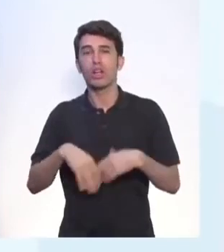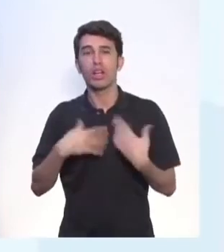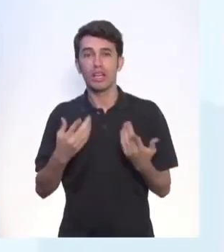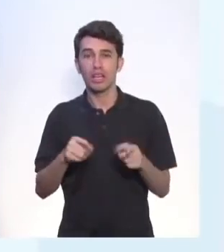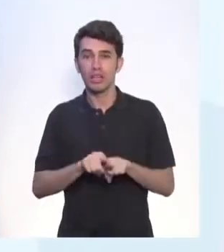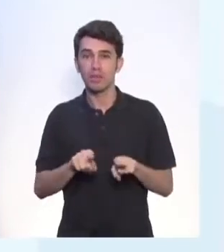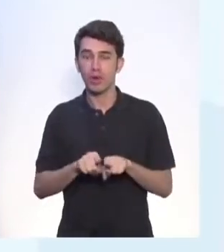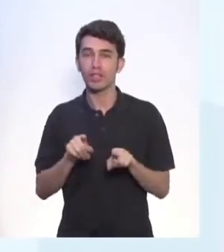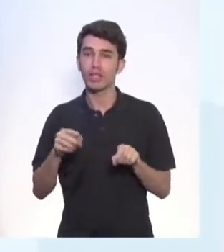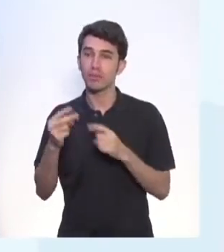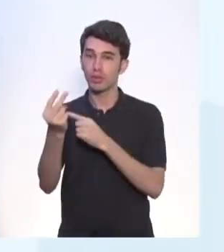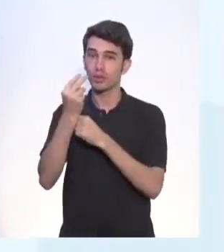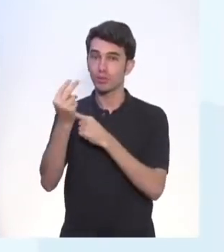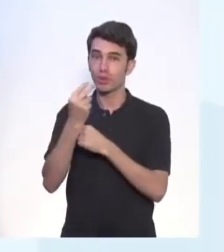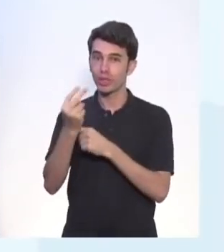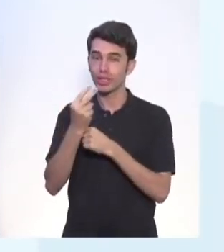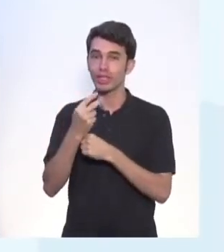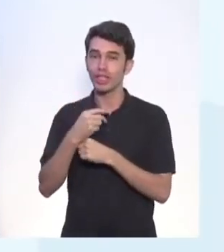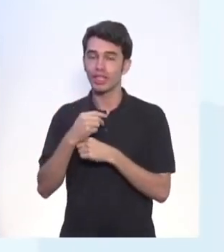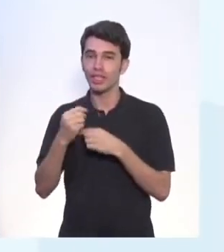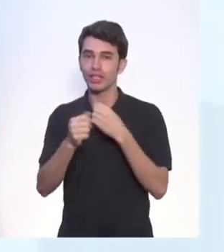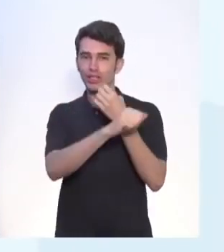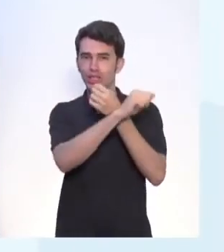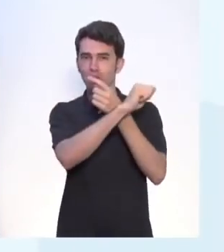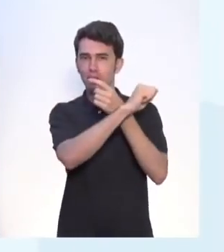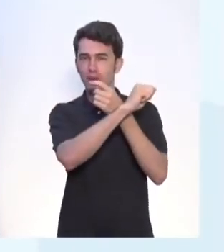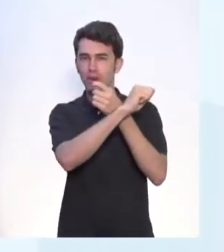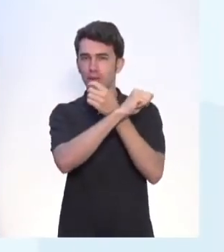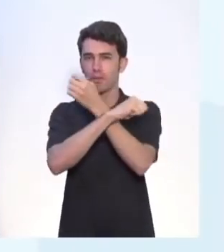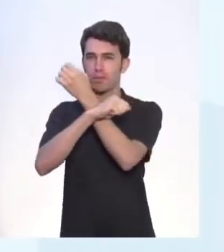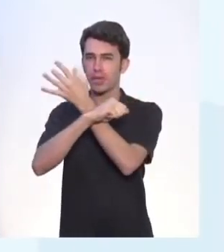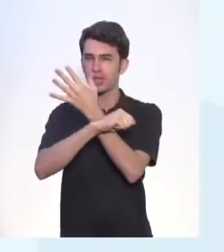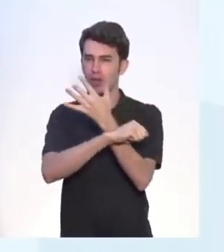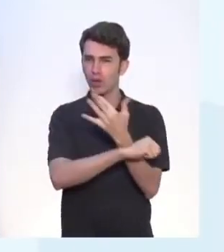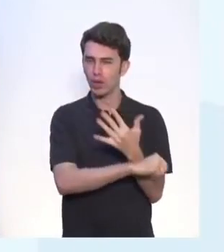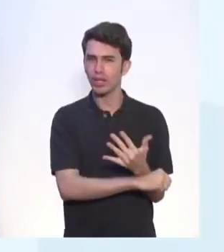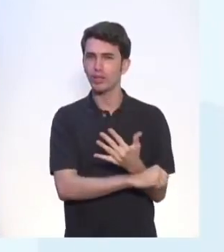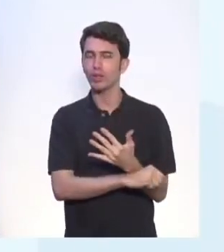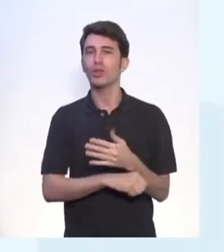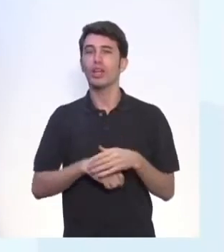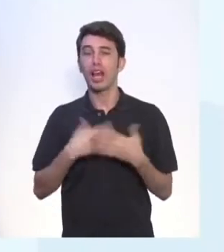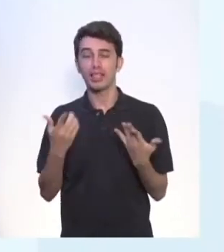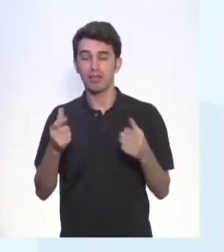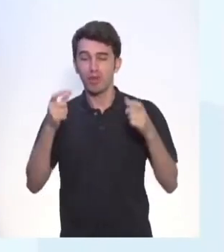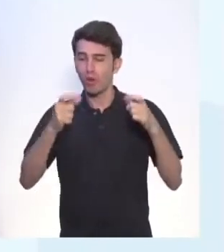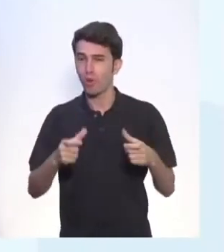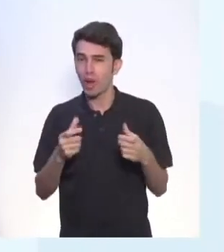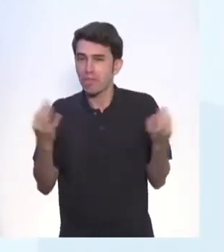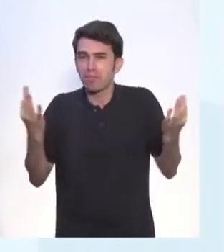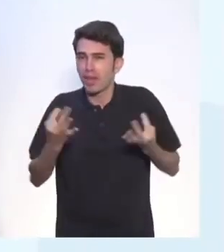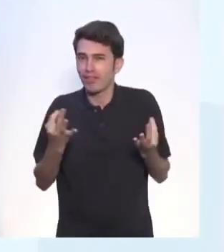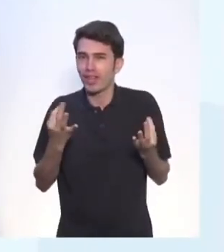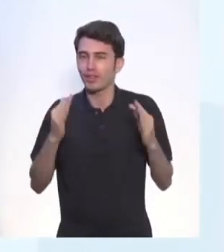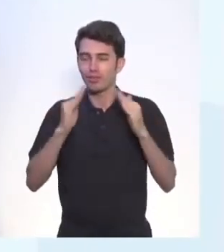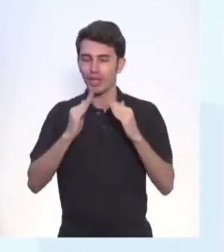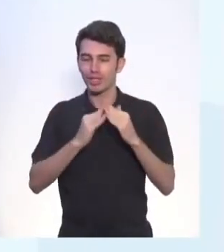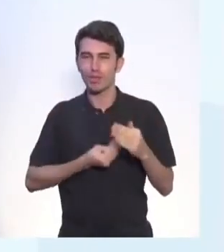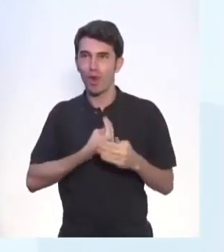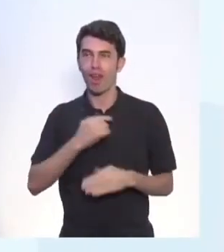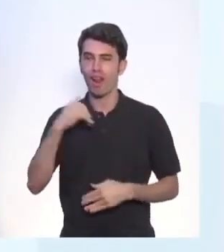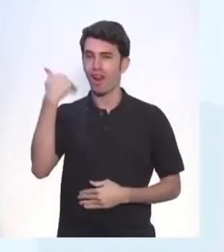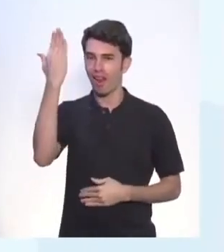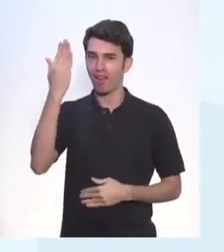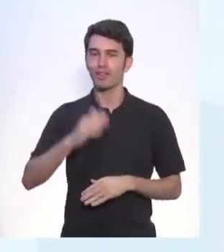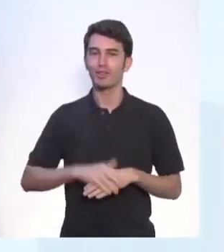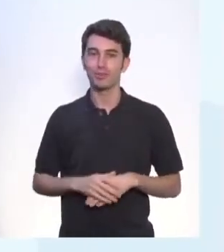nos proteger dos meteoritos, então seria um local ideal para morar lá fora.